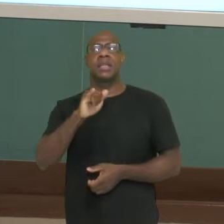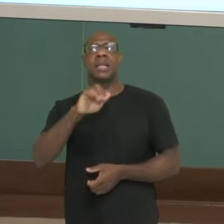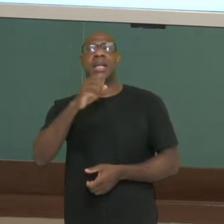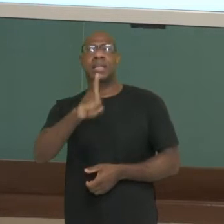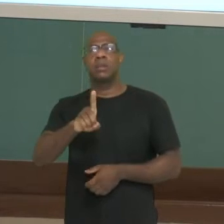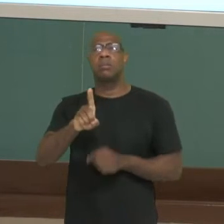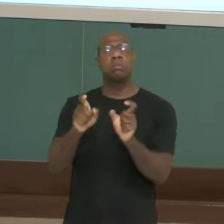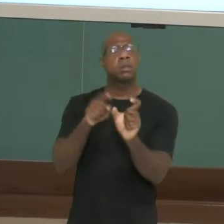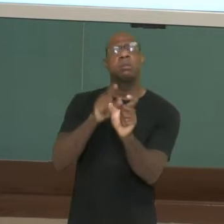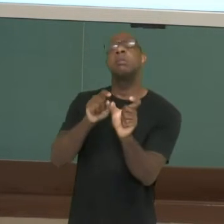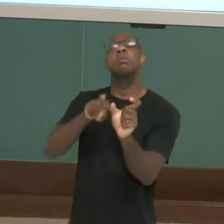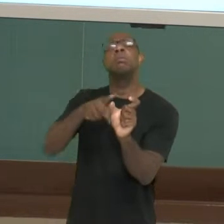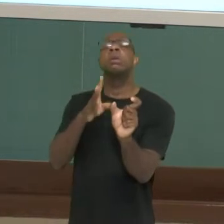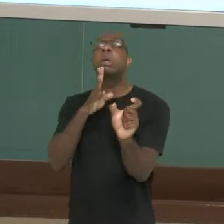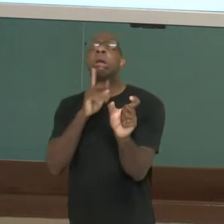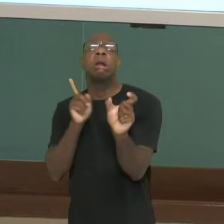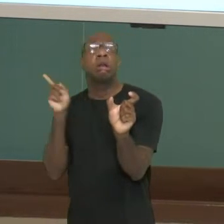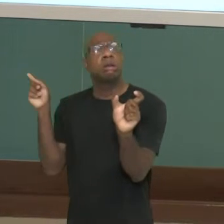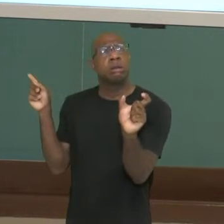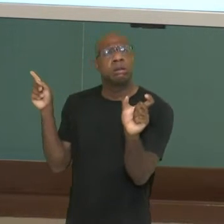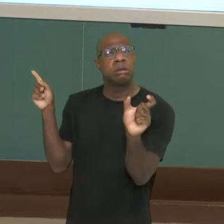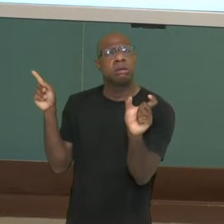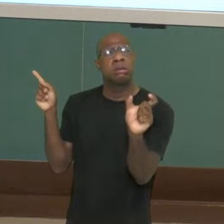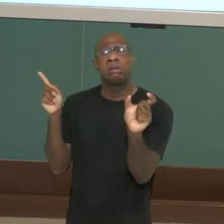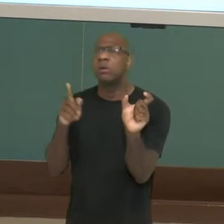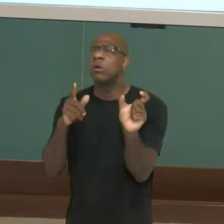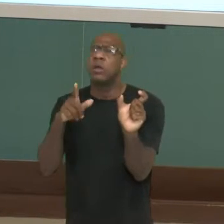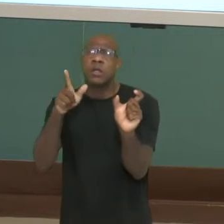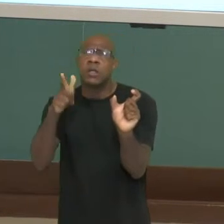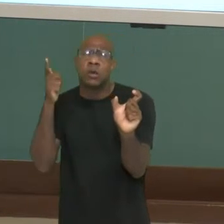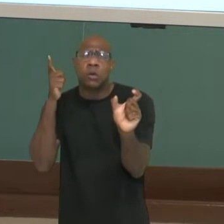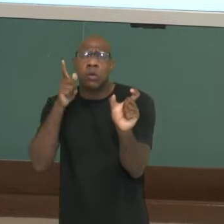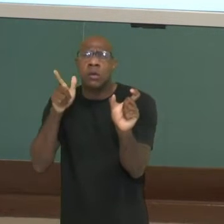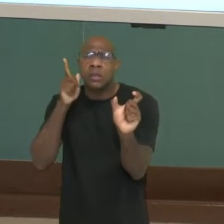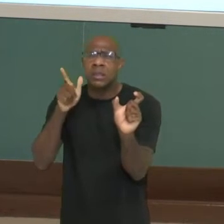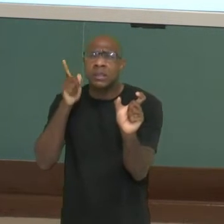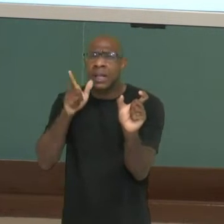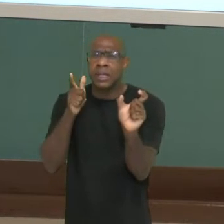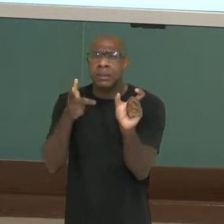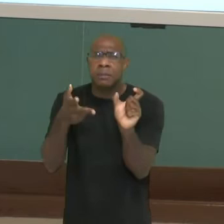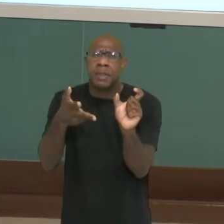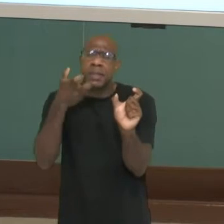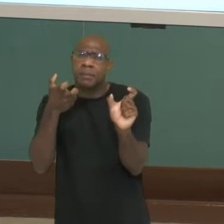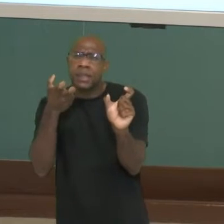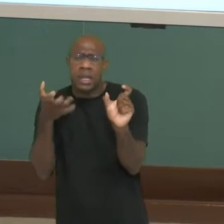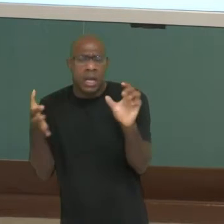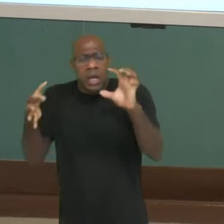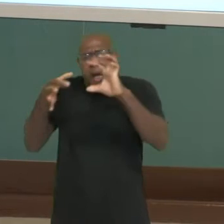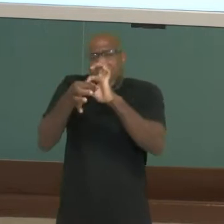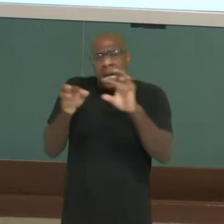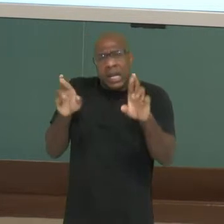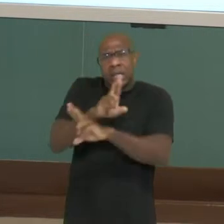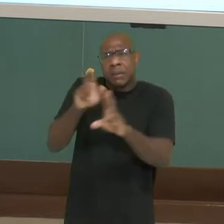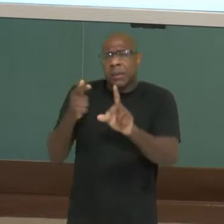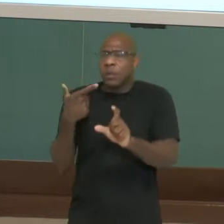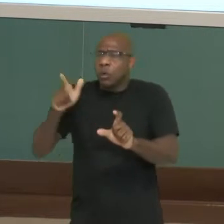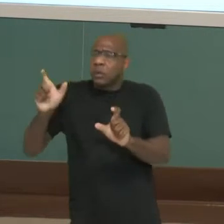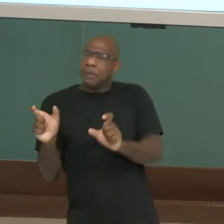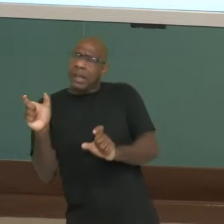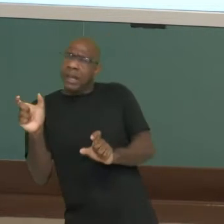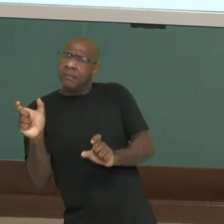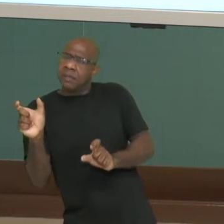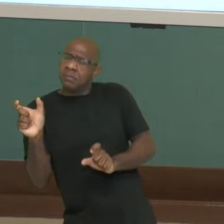palavra é essa? Você já ouviu? Consegue similar ela com alguma outra palavra que você já tenha